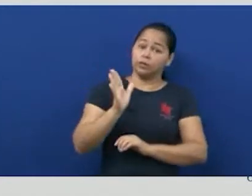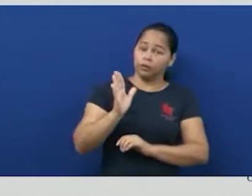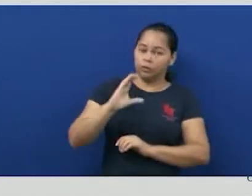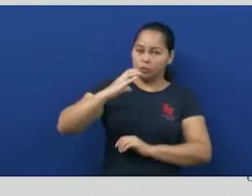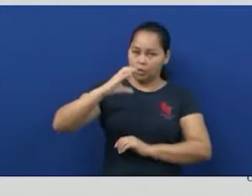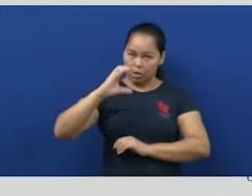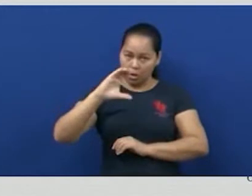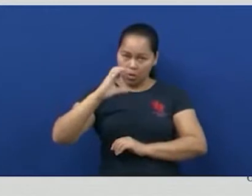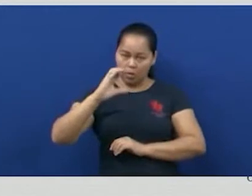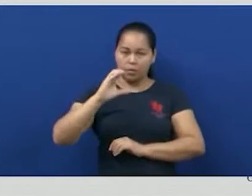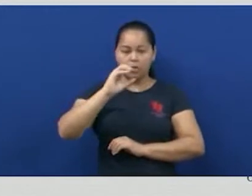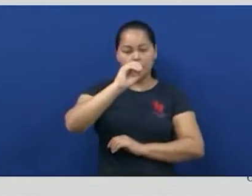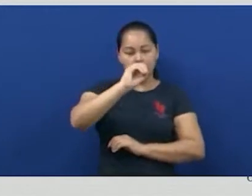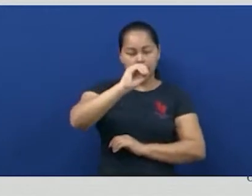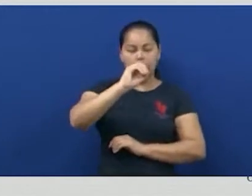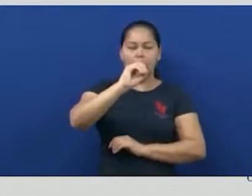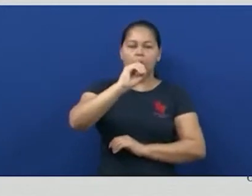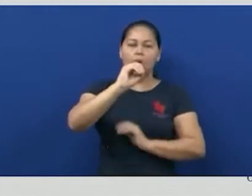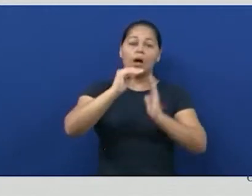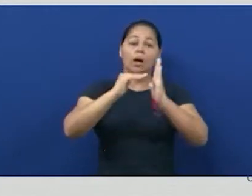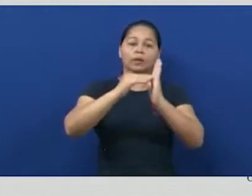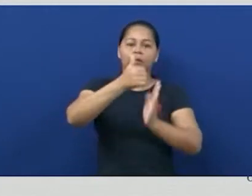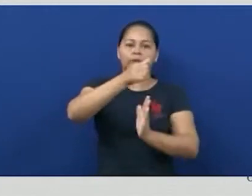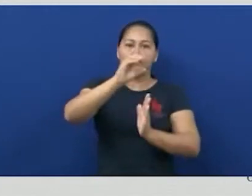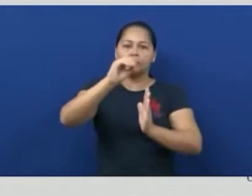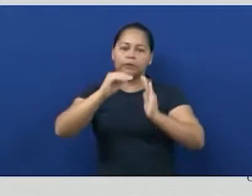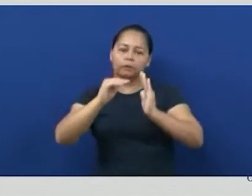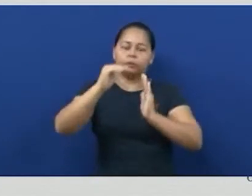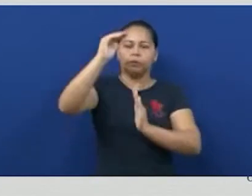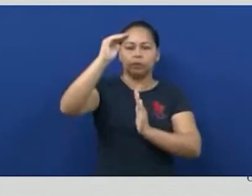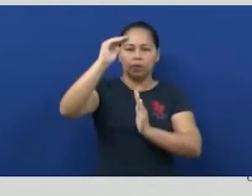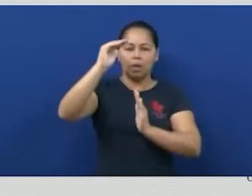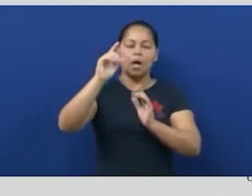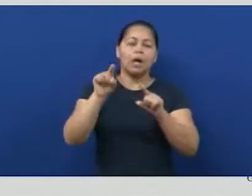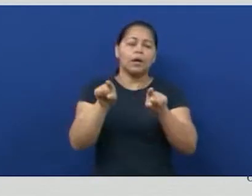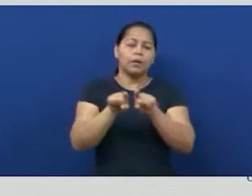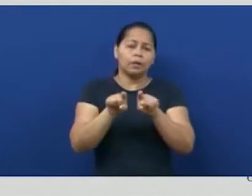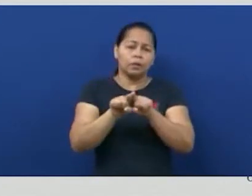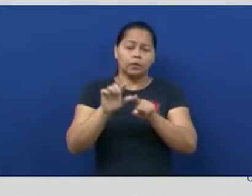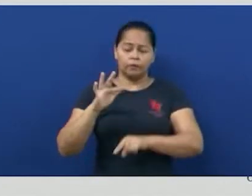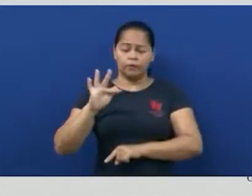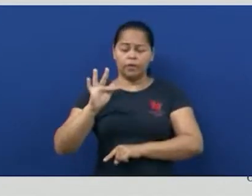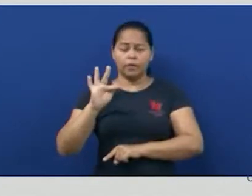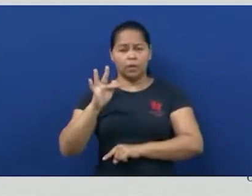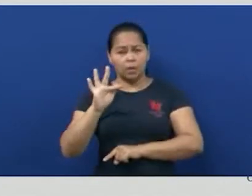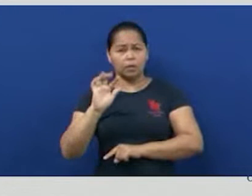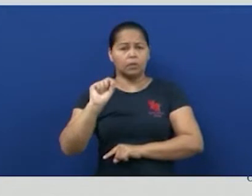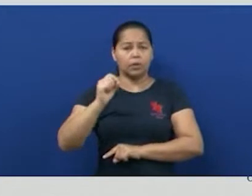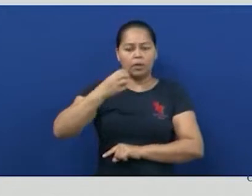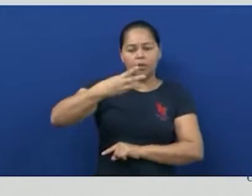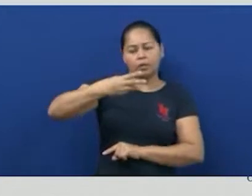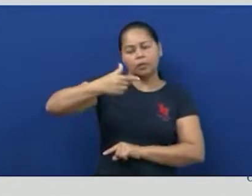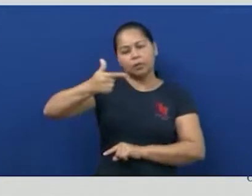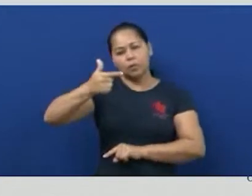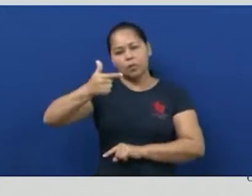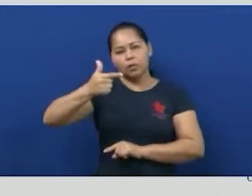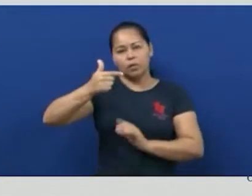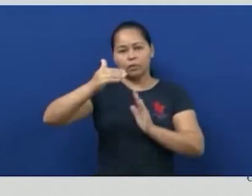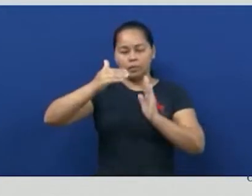Celsius, vai de 0 a 100. E na escala Fahrenheit, vai de 32